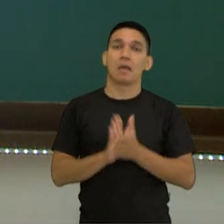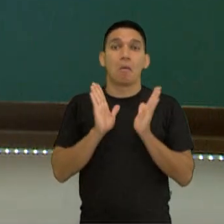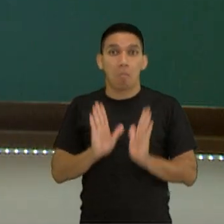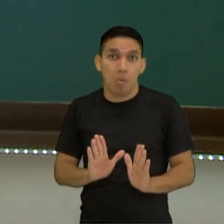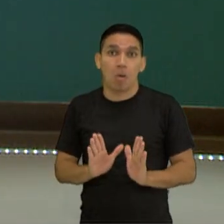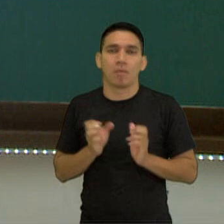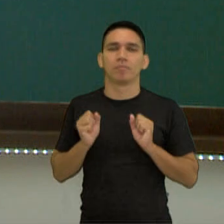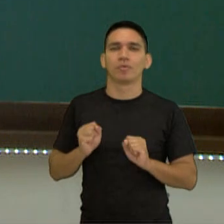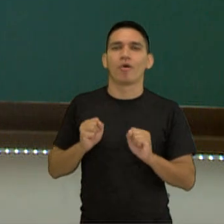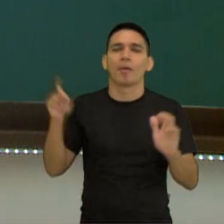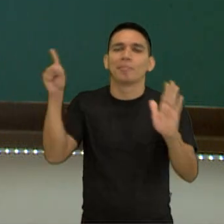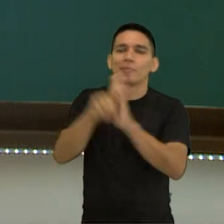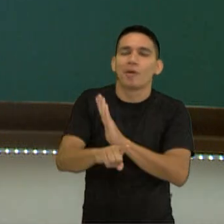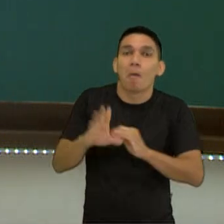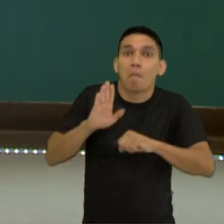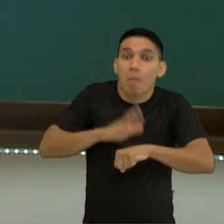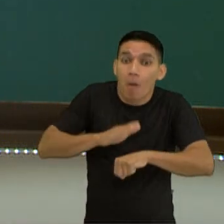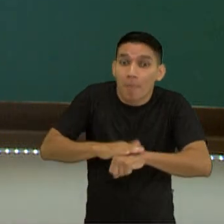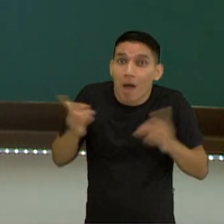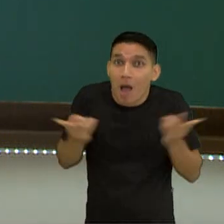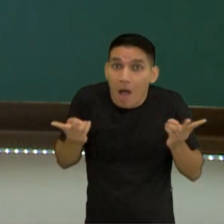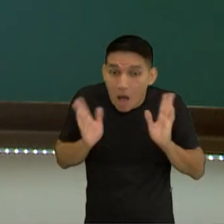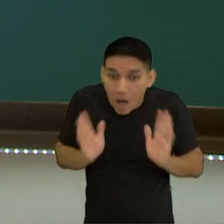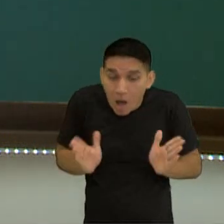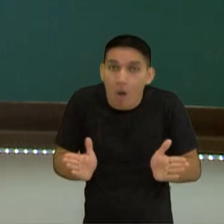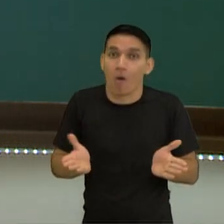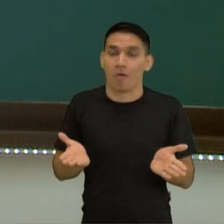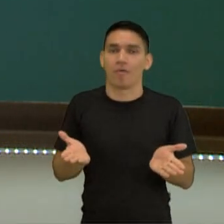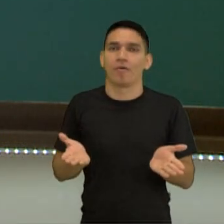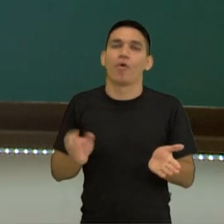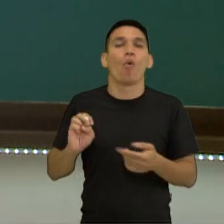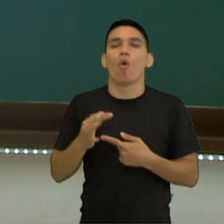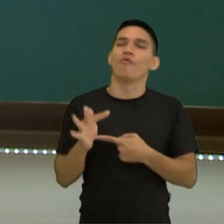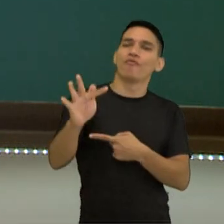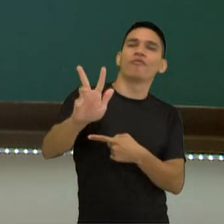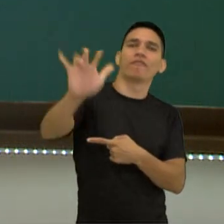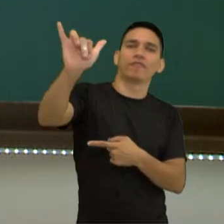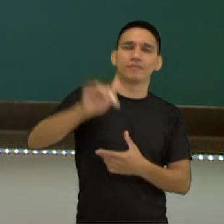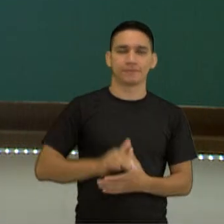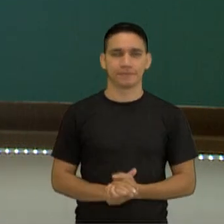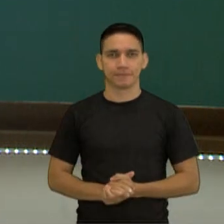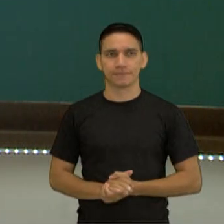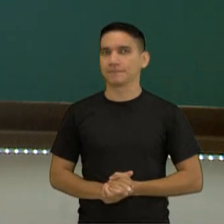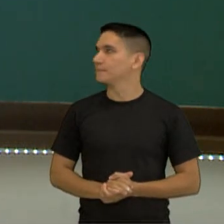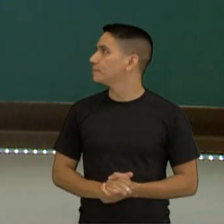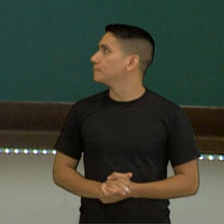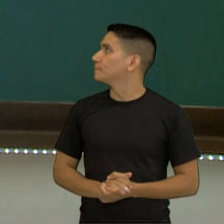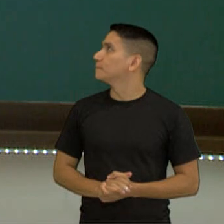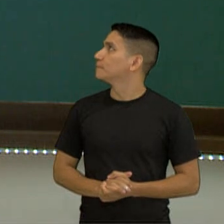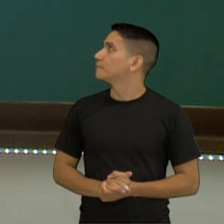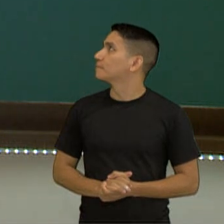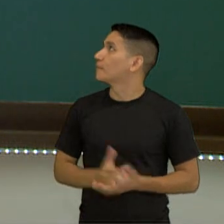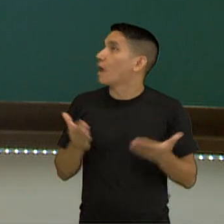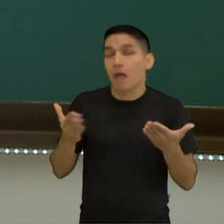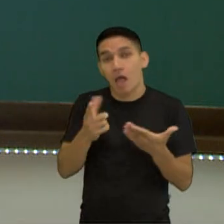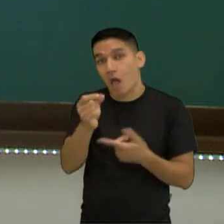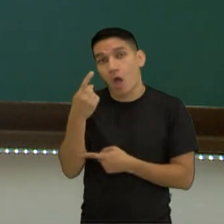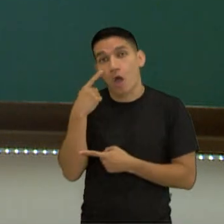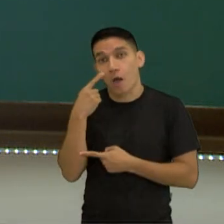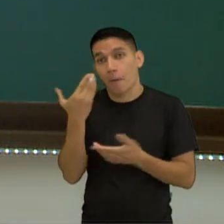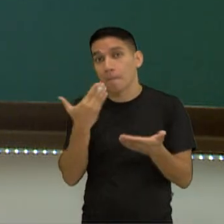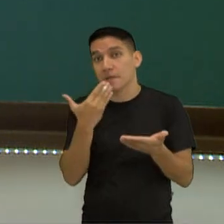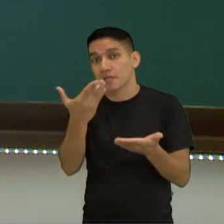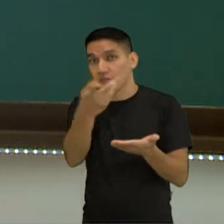exato momento ou para ações que estão acontecendo em tempo futuro, ok? Agora, eu quero que